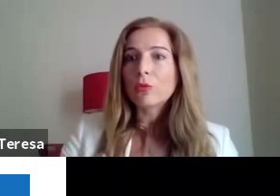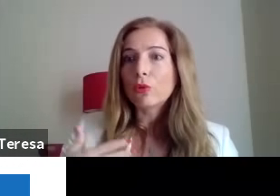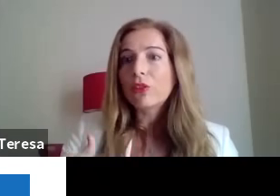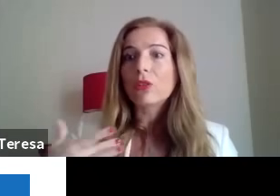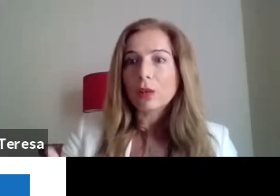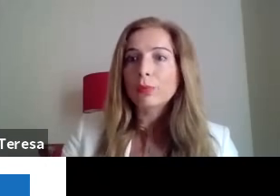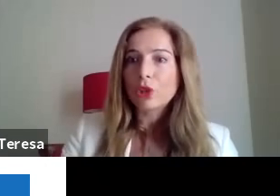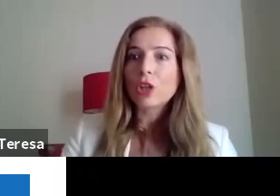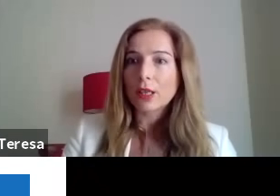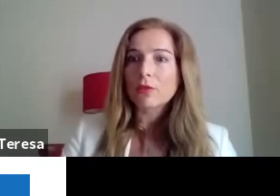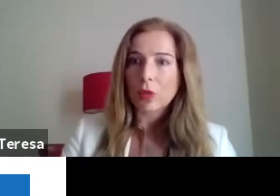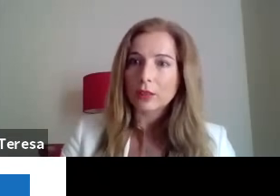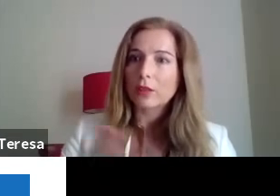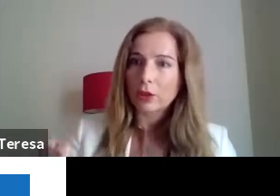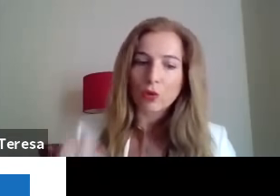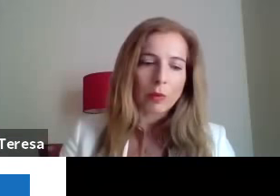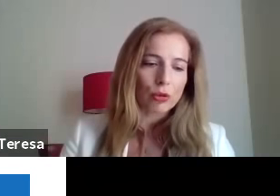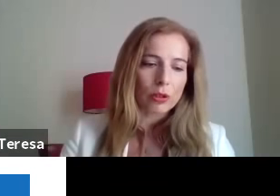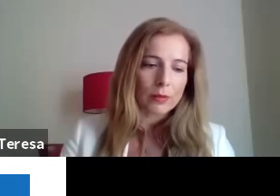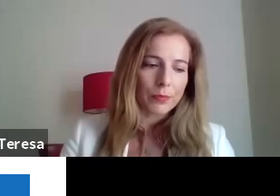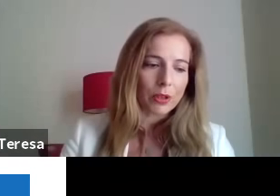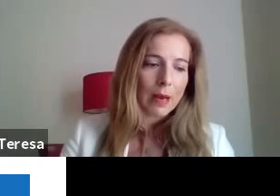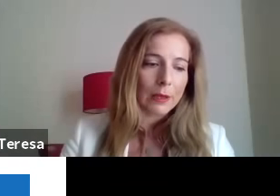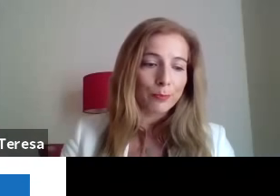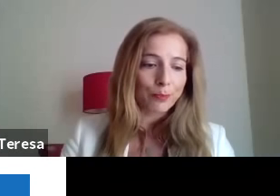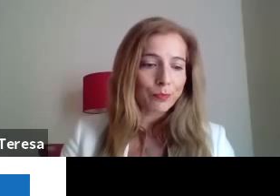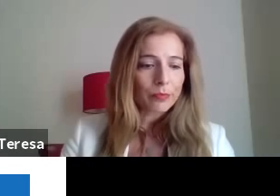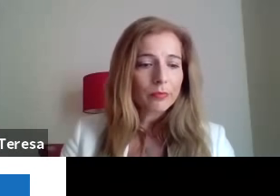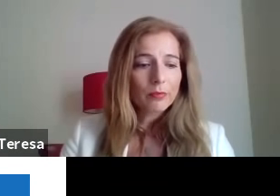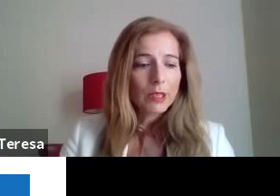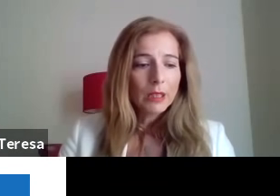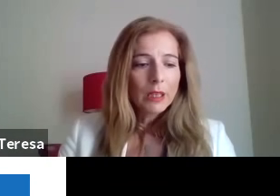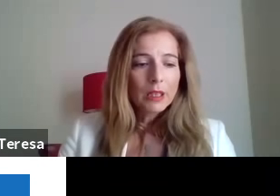terem o devido tempo de descanso entre os momentos de trabalho.